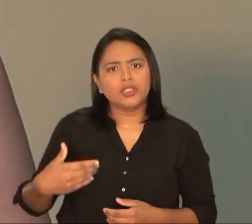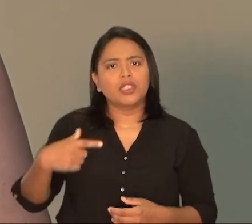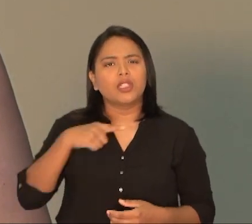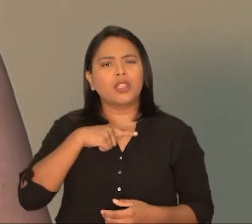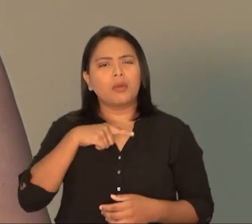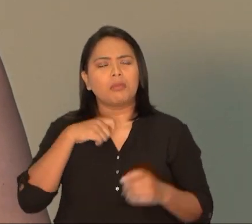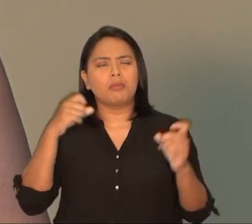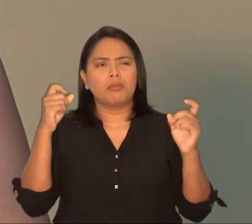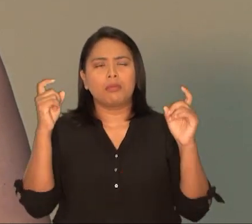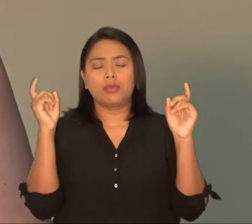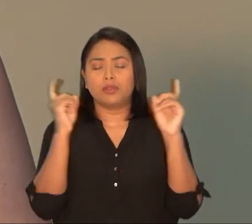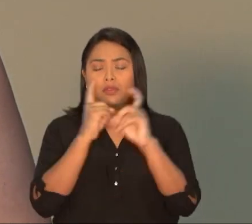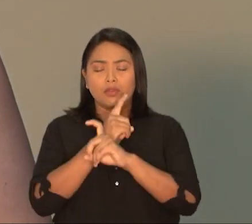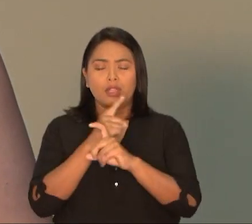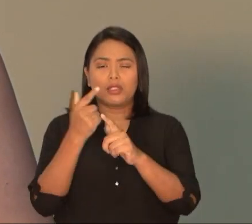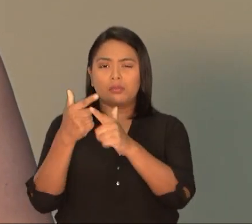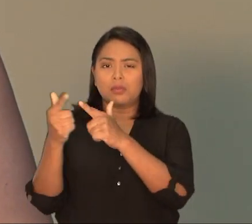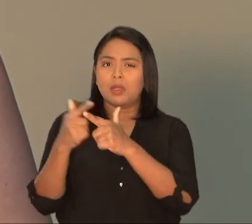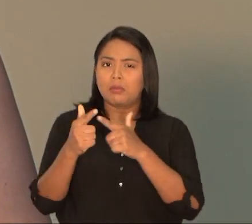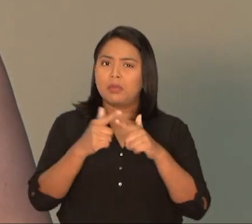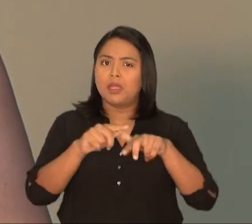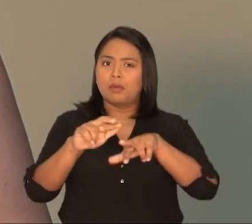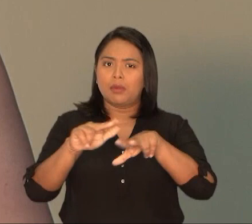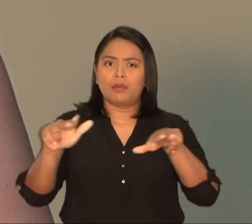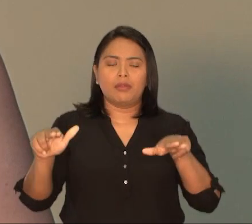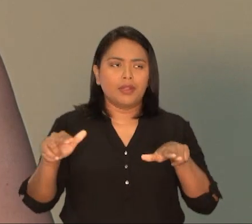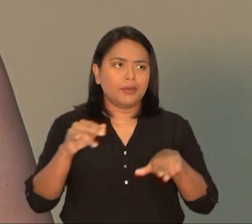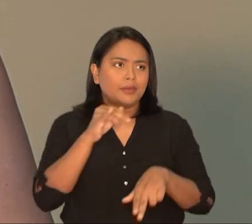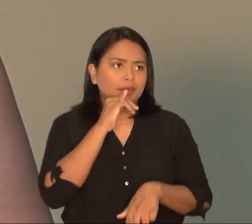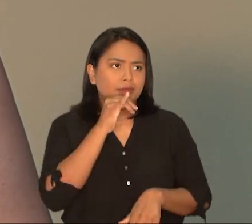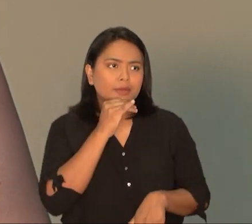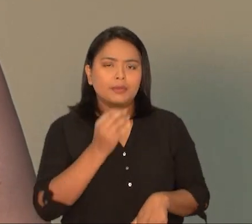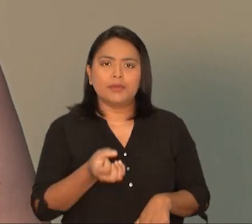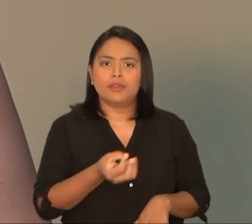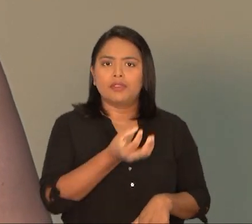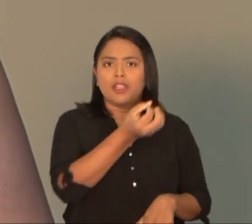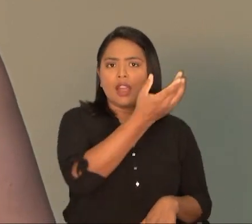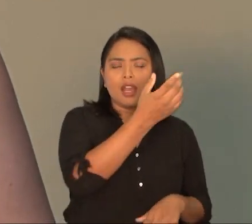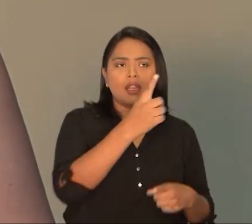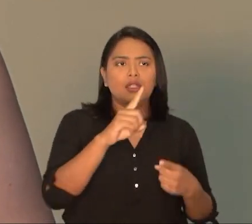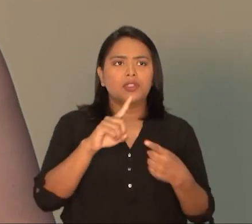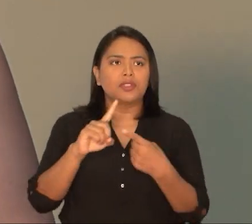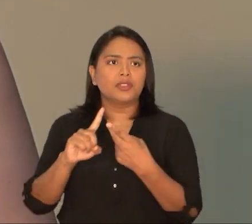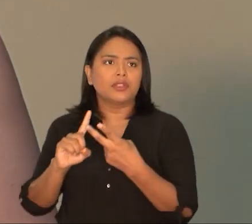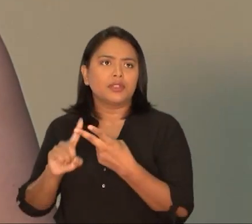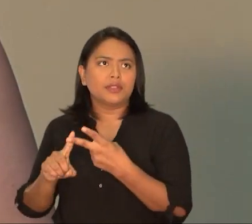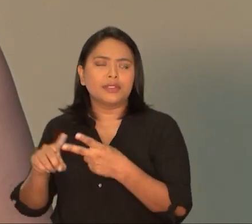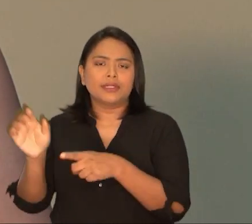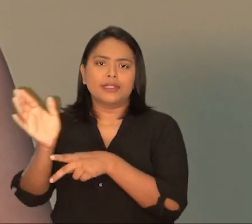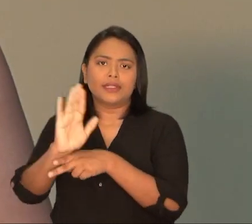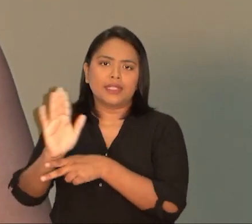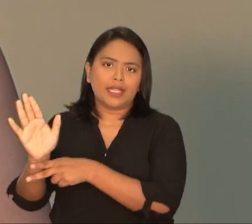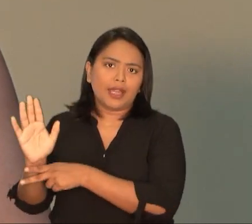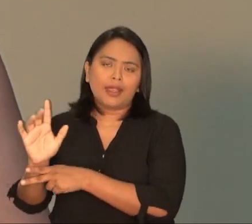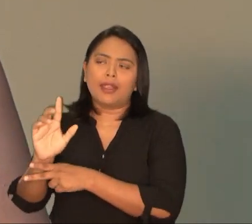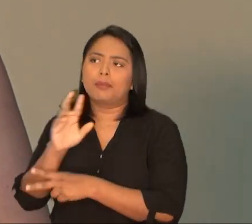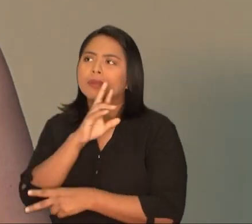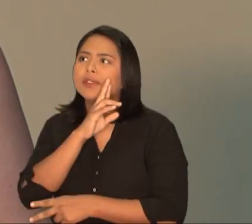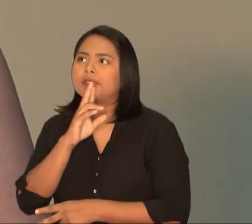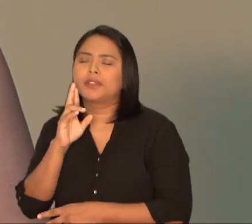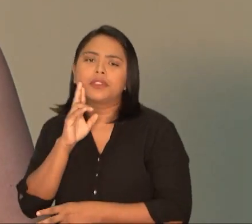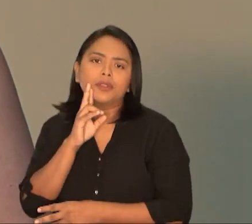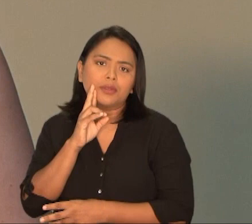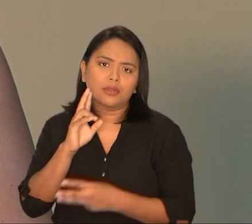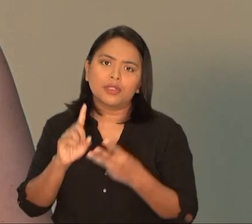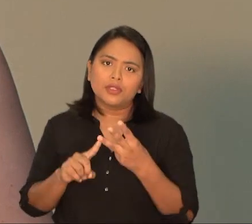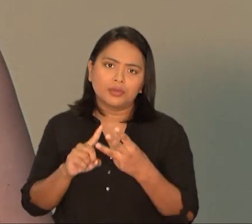muitos problemas. Desde uma viagem, a uma ida no cinema, a uma ida a um restaurante, né? Porque eles não